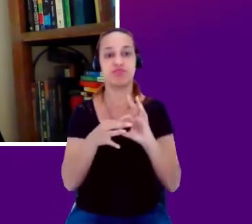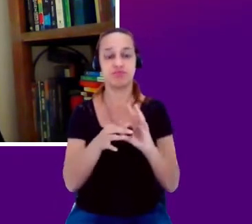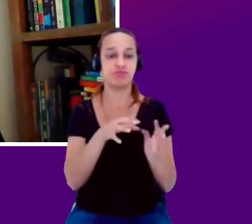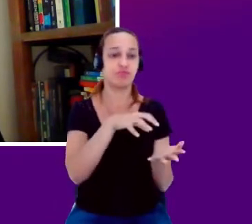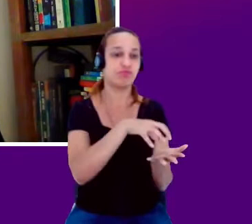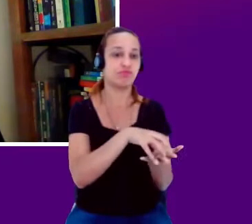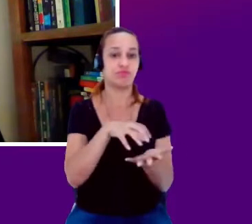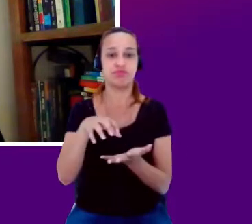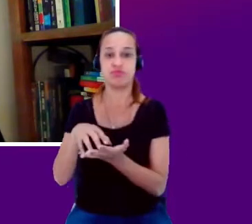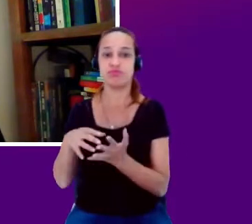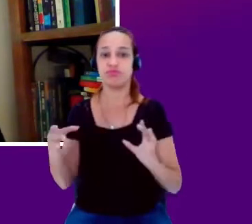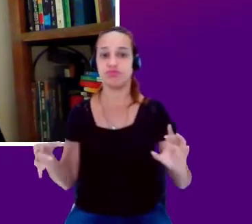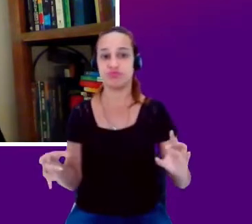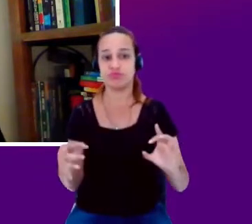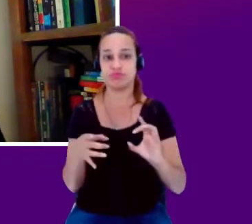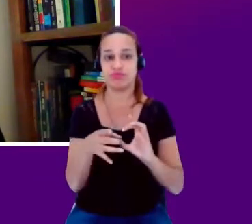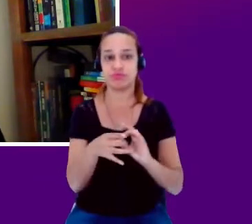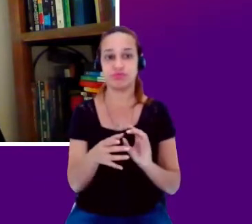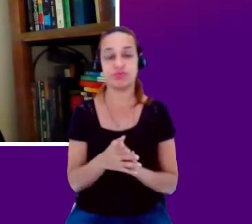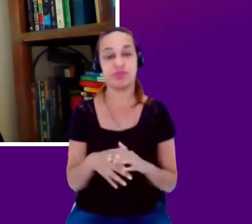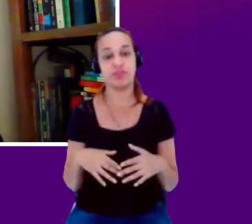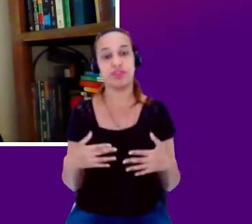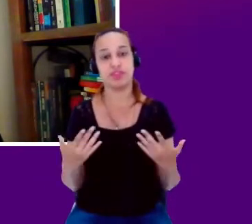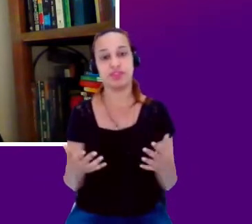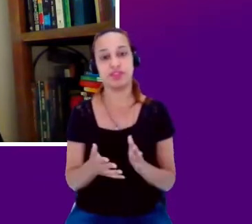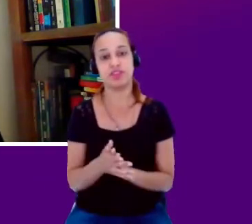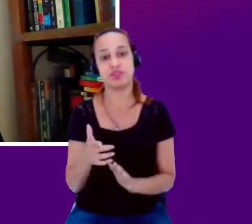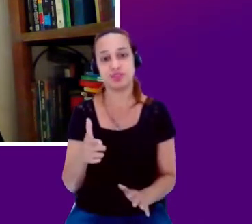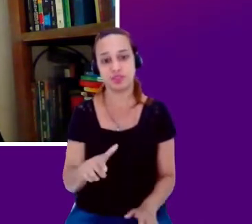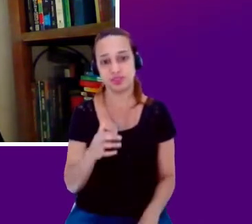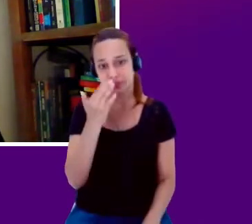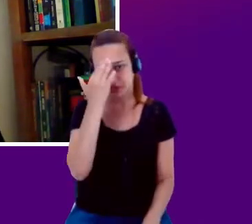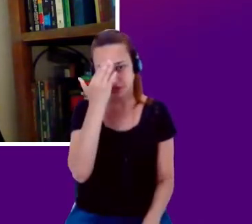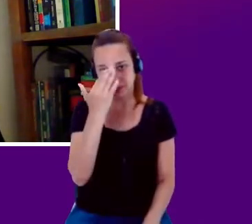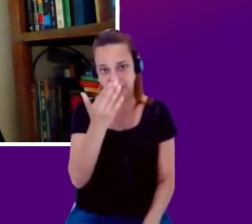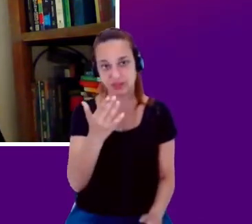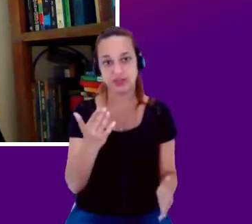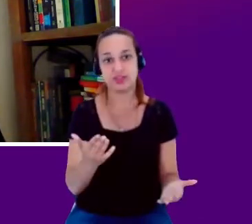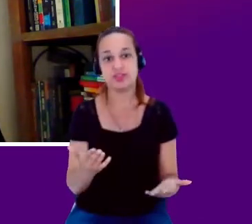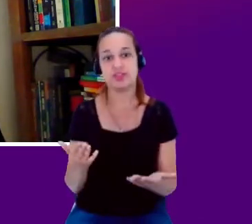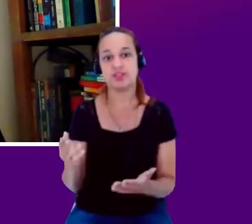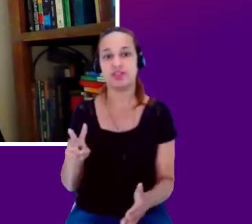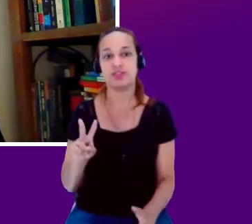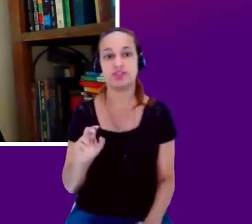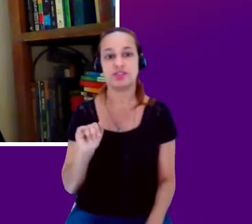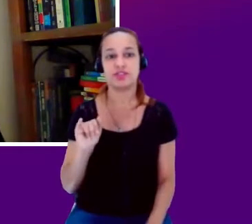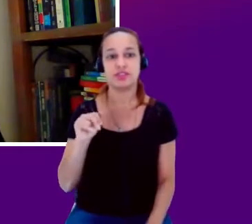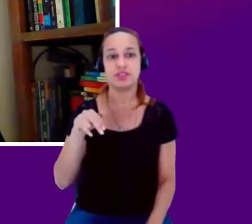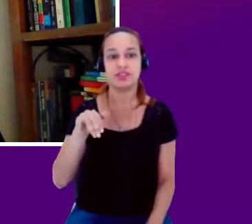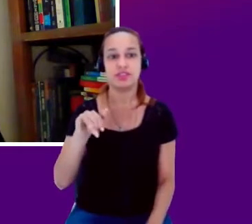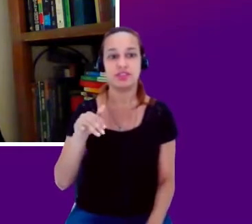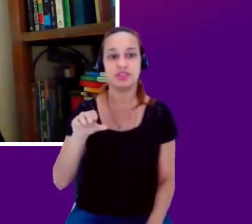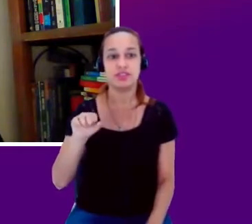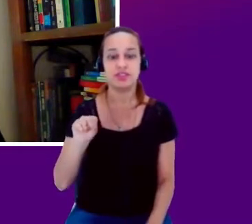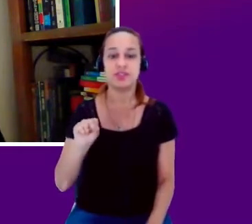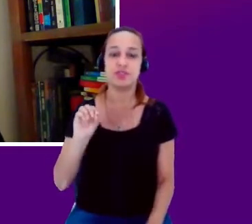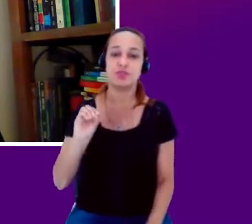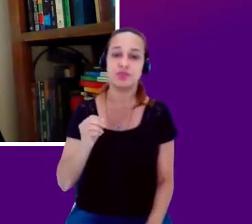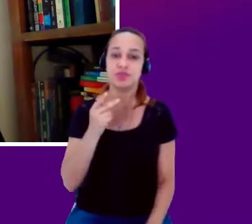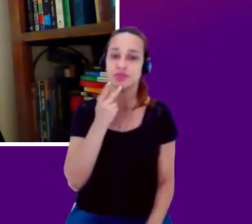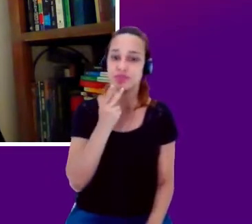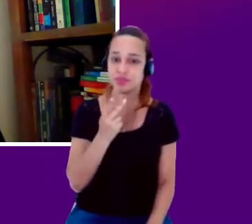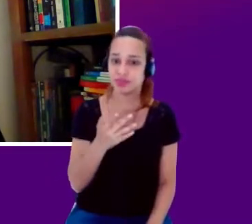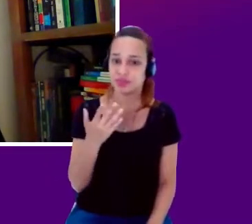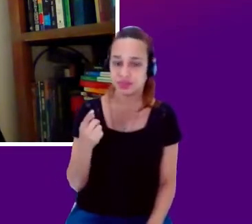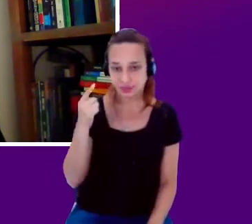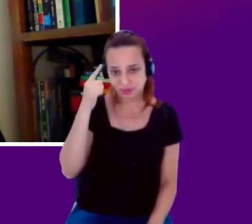reguladores. Então, aqui eu já vou, mais uma vez, agradecer e já passar a palavra para o Vinícius, para que a gente tenha, então, né, a